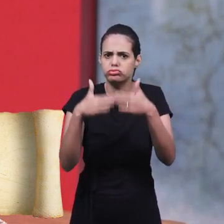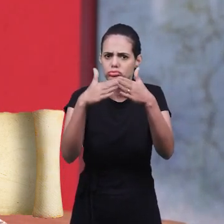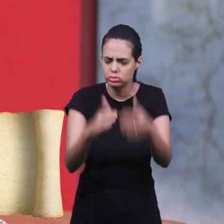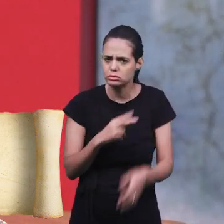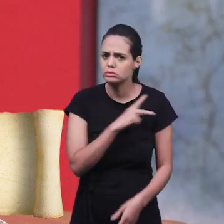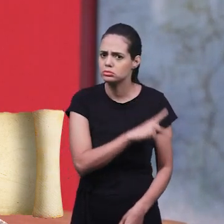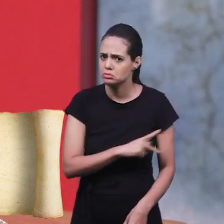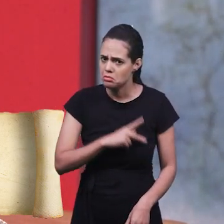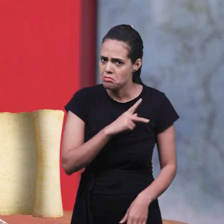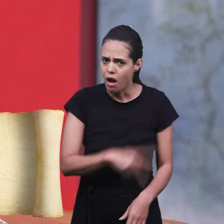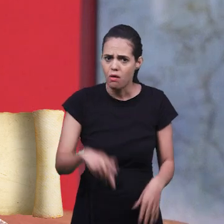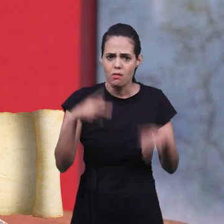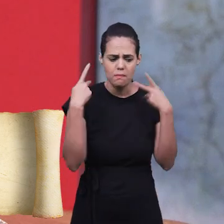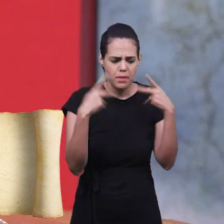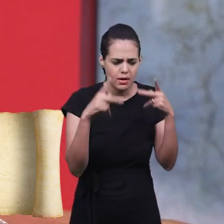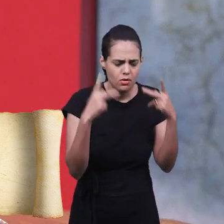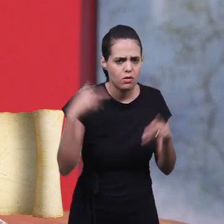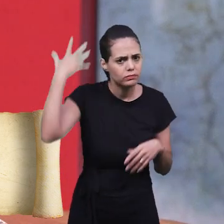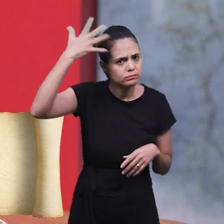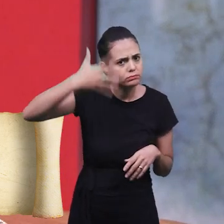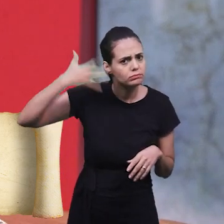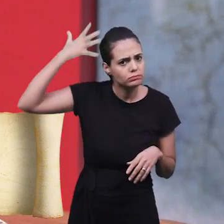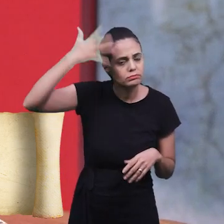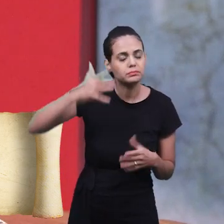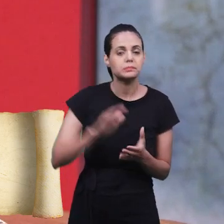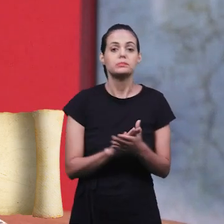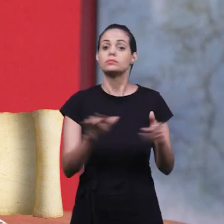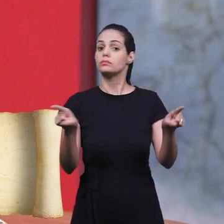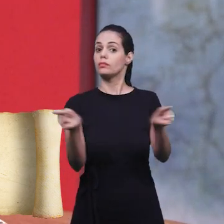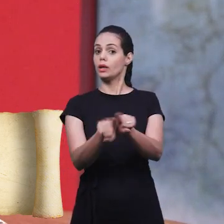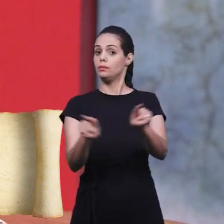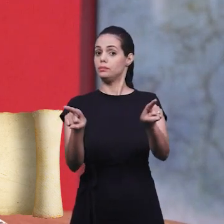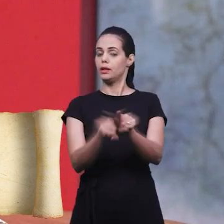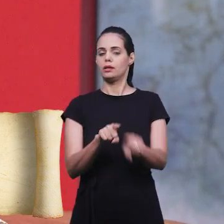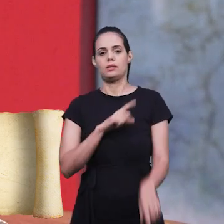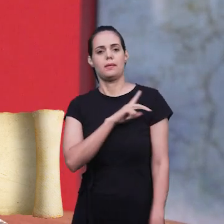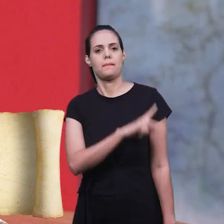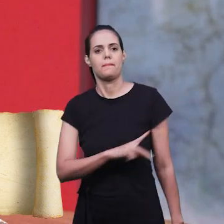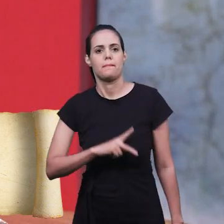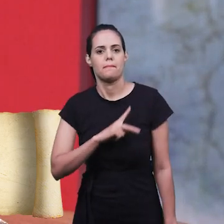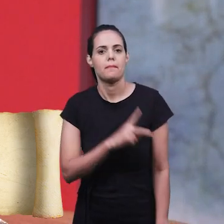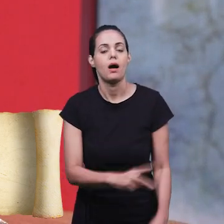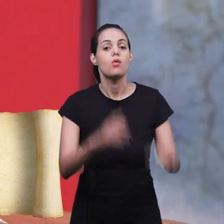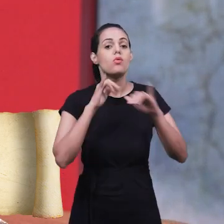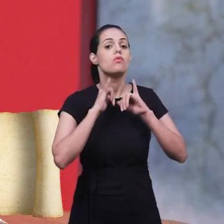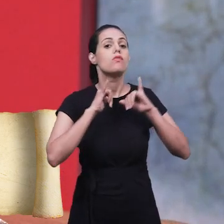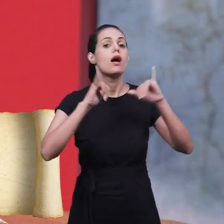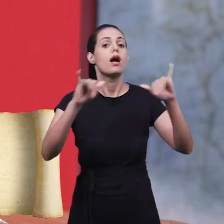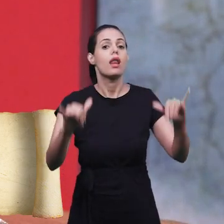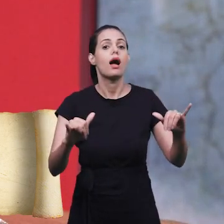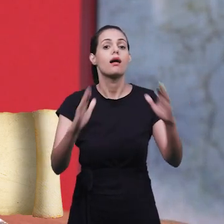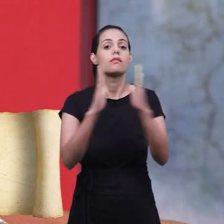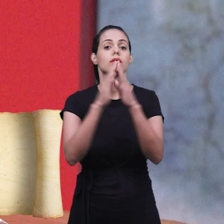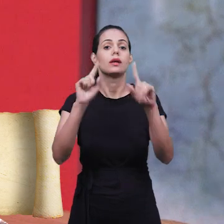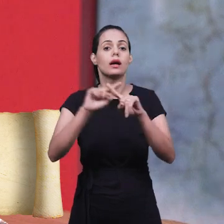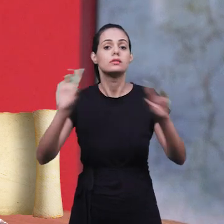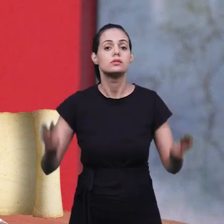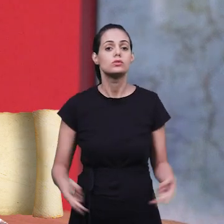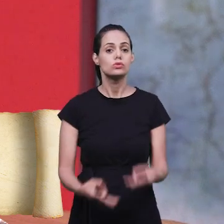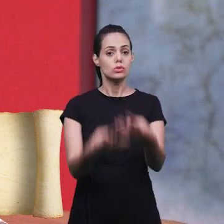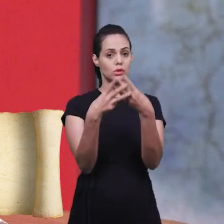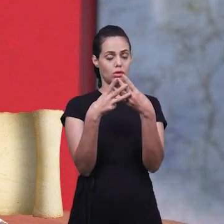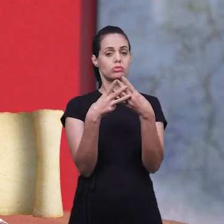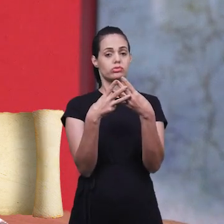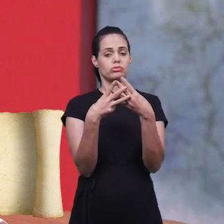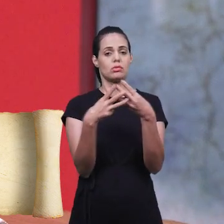a palavra foi anunciada a eles. Também fazia uma lembrança de que Paulo se dirigia diretamente às